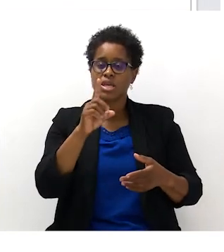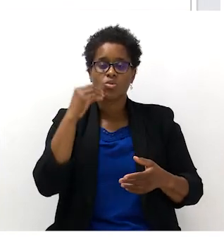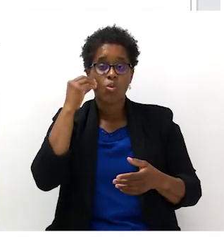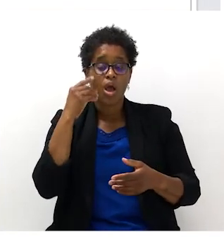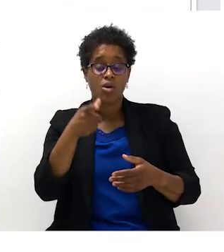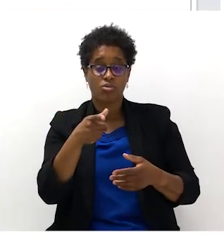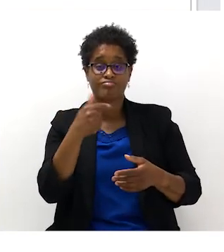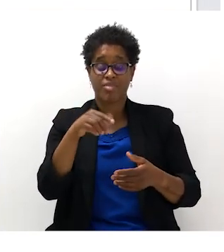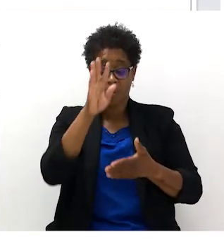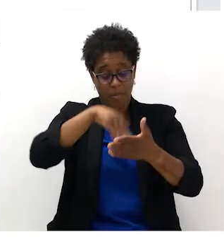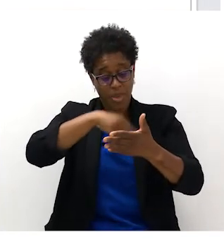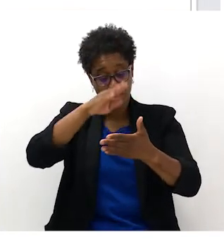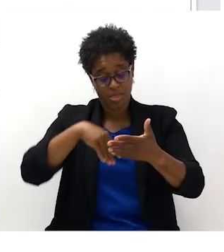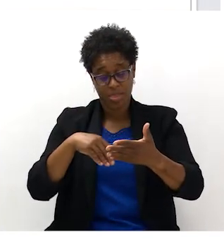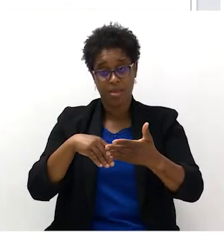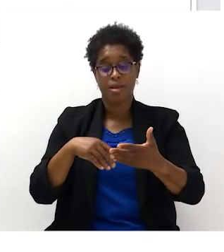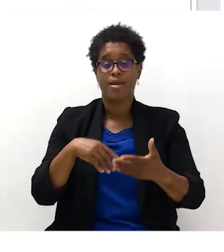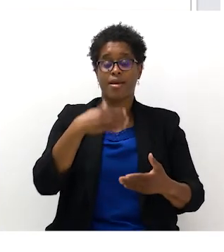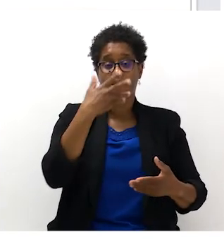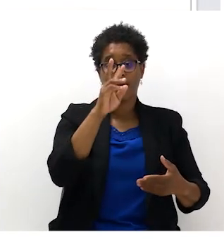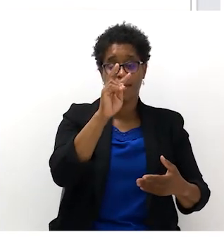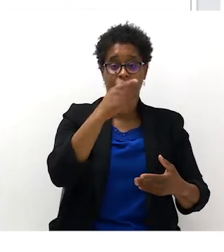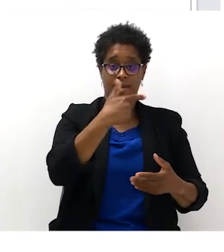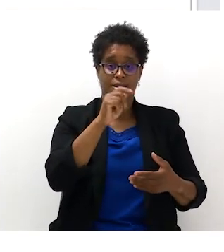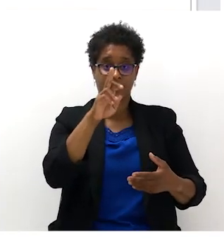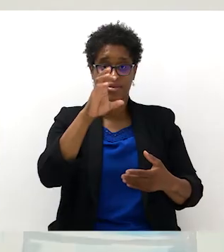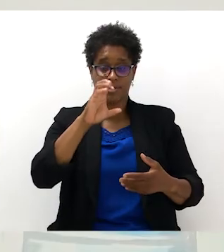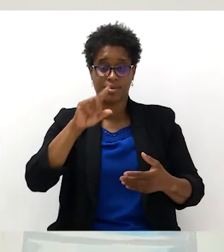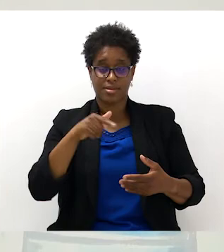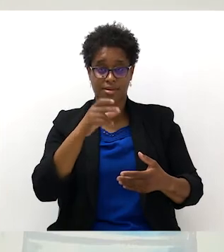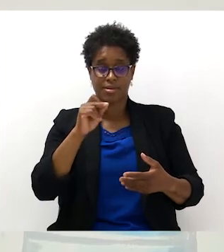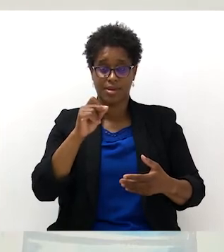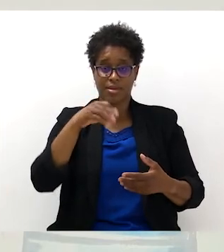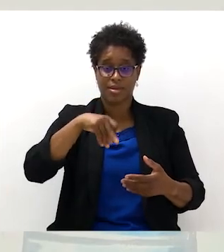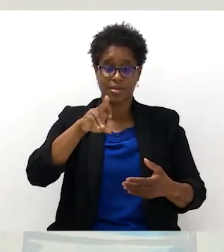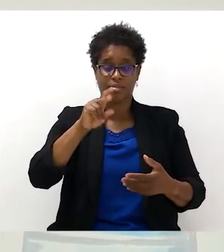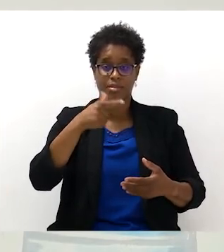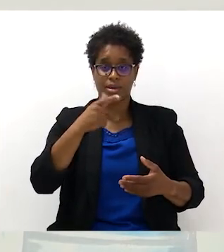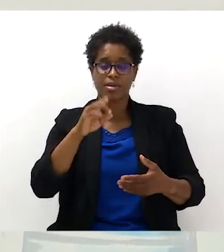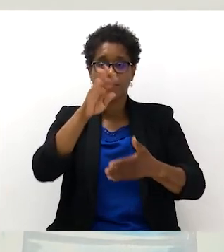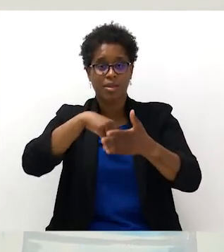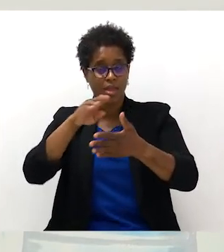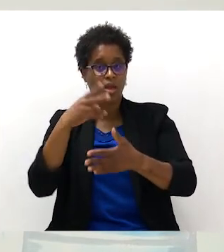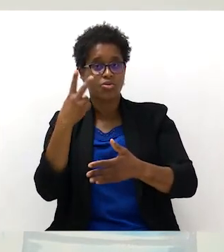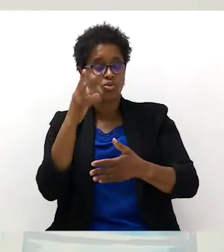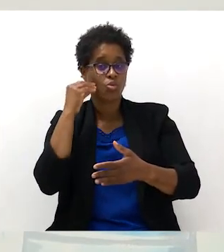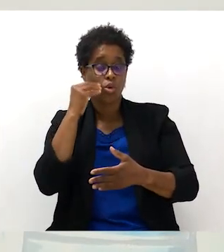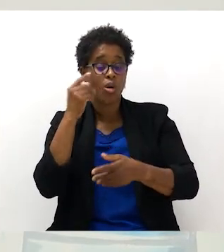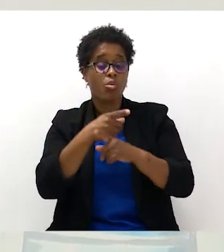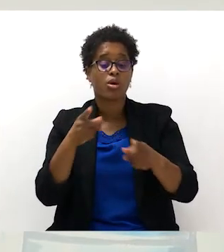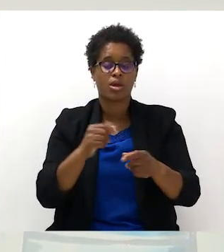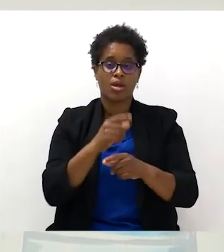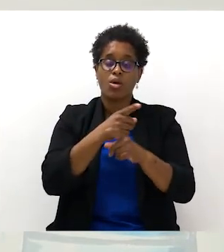morangos, vamos pintar a terça parte. Já pintaram 2 morangos. Por quê? Porque